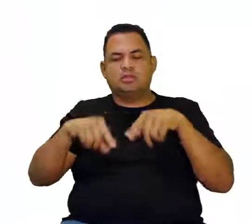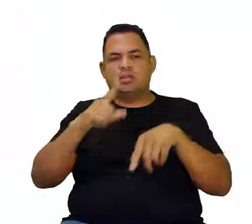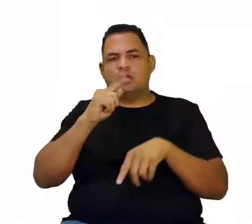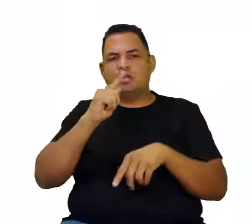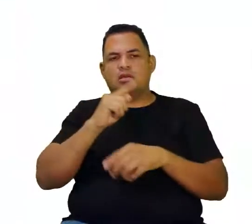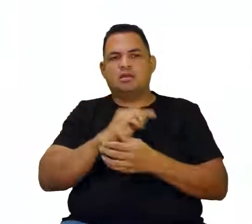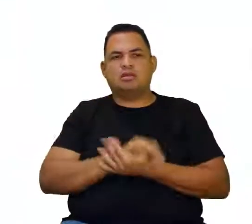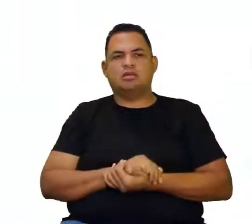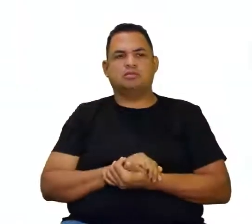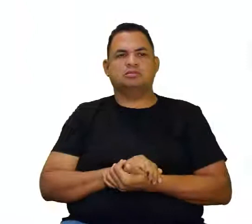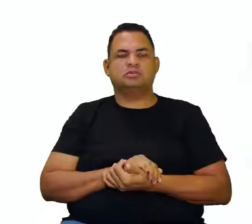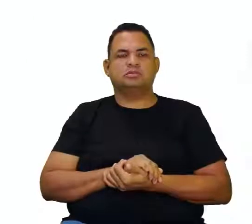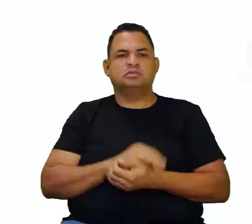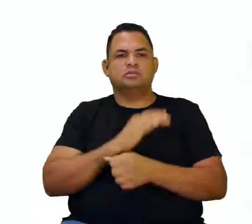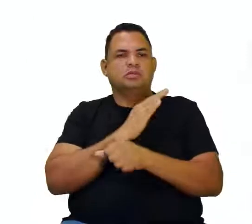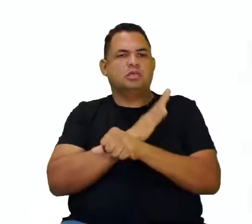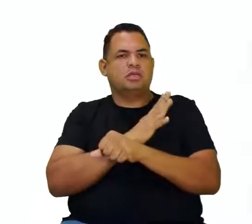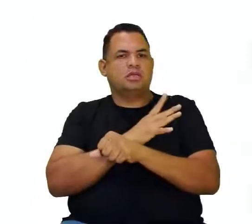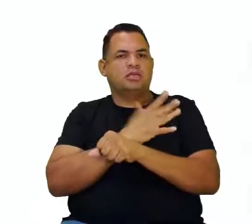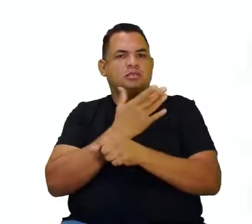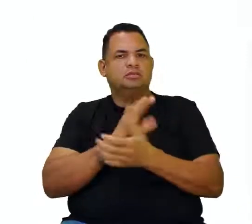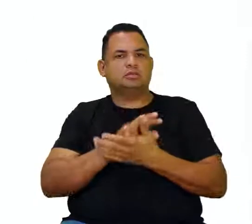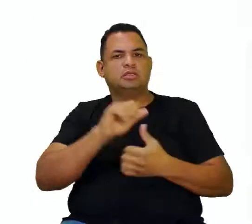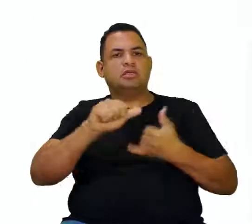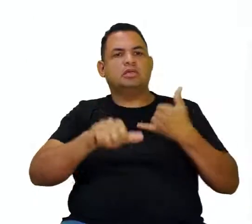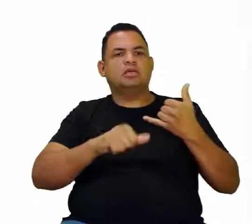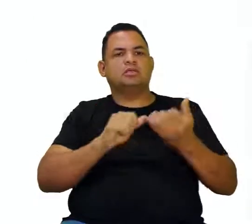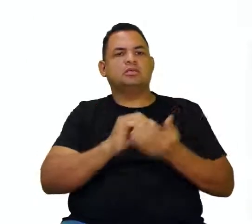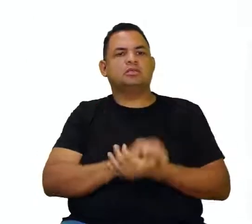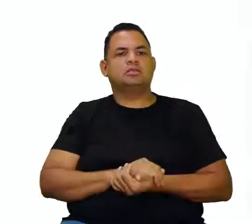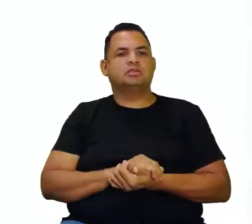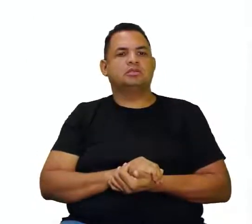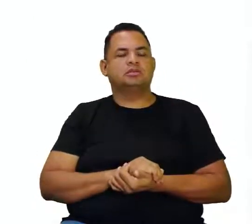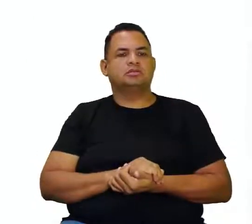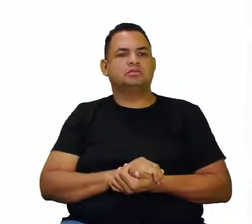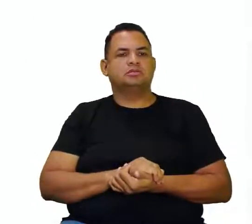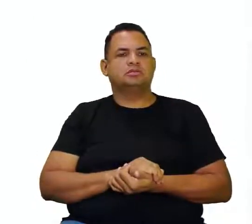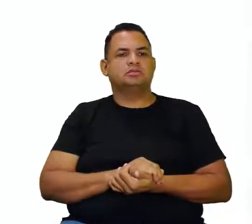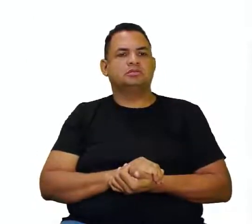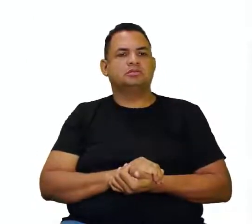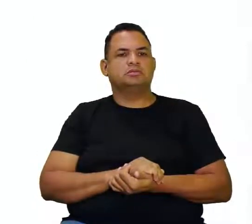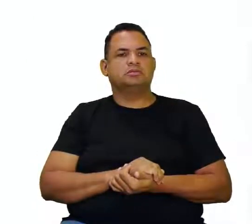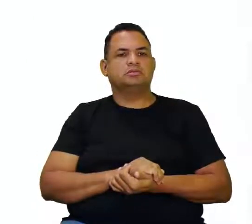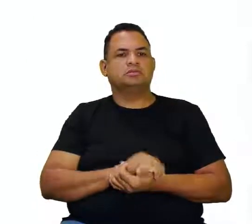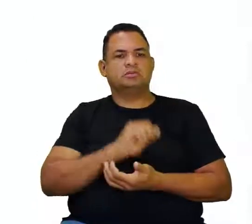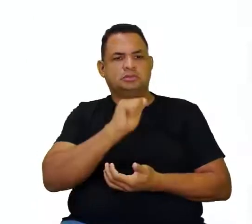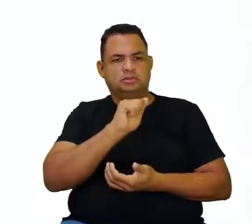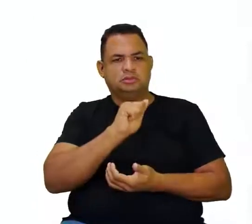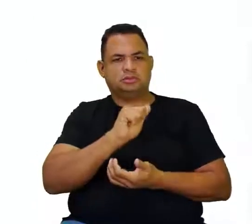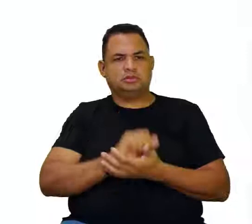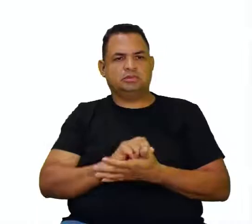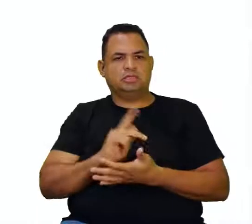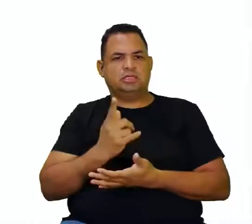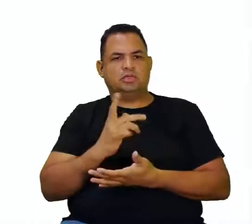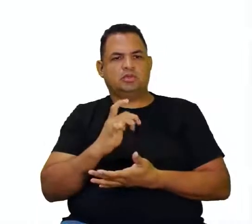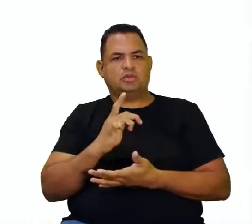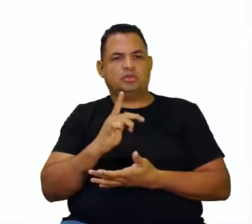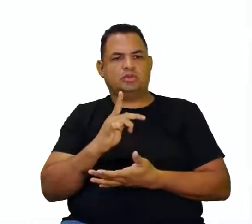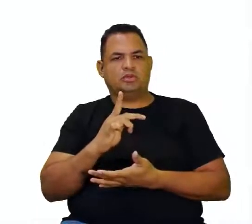vem, o ácido de Laurent reage com a letra a hidroxila